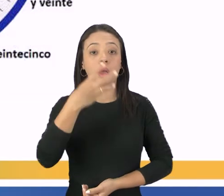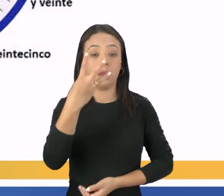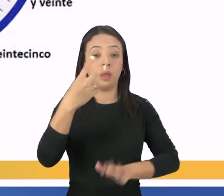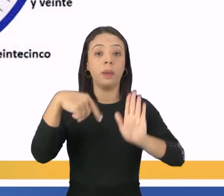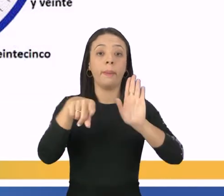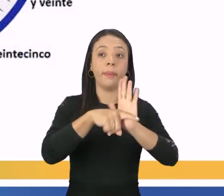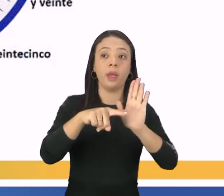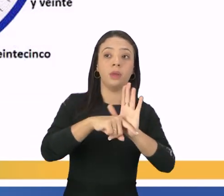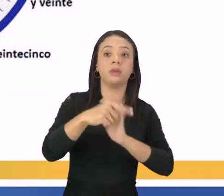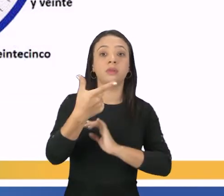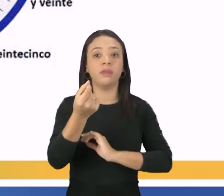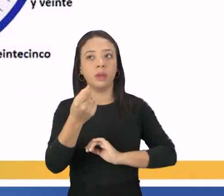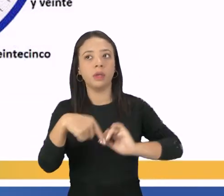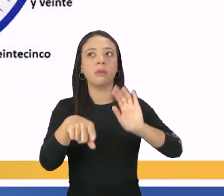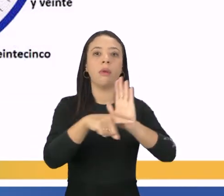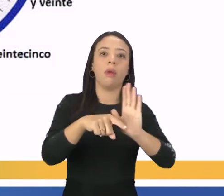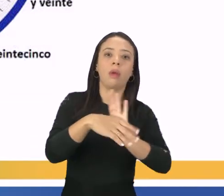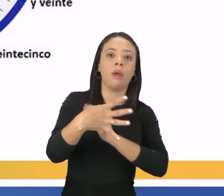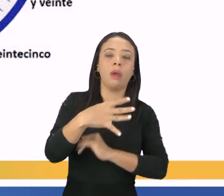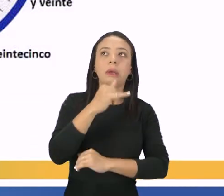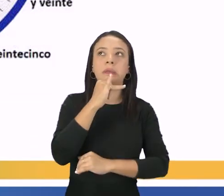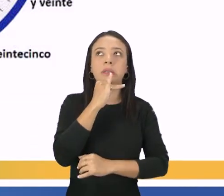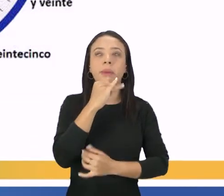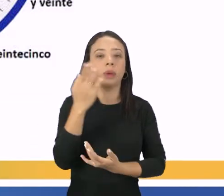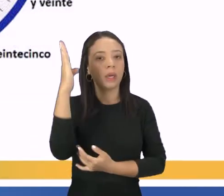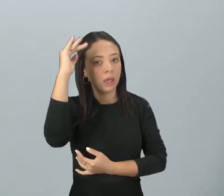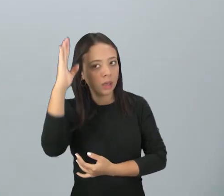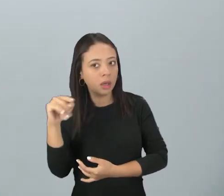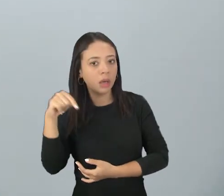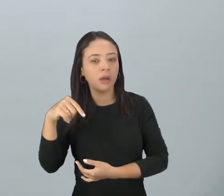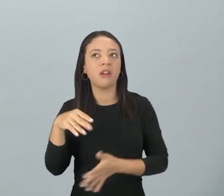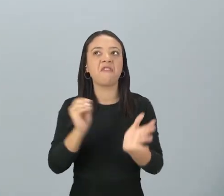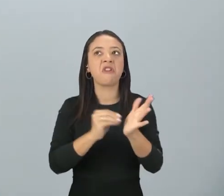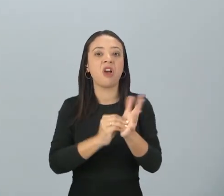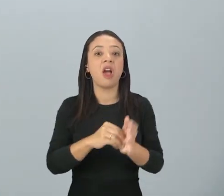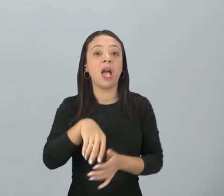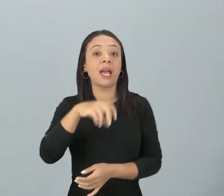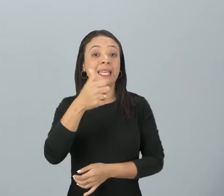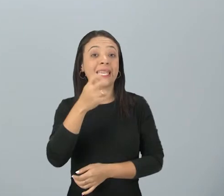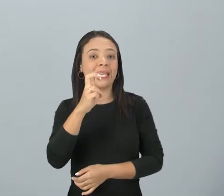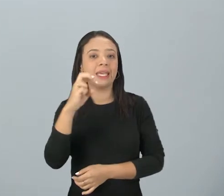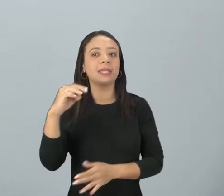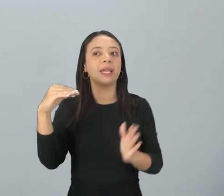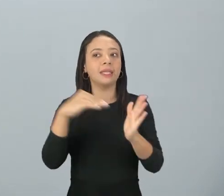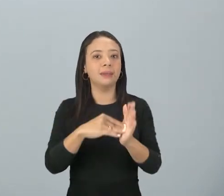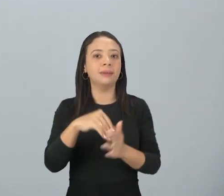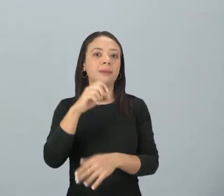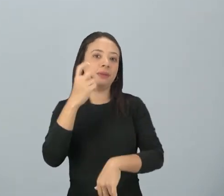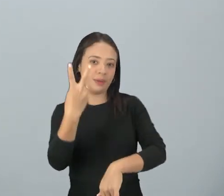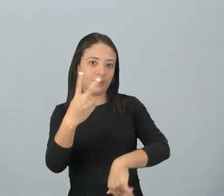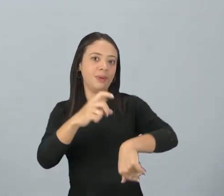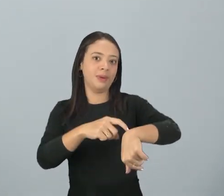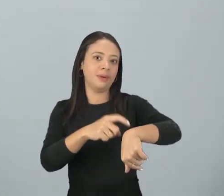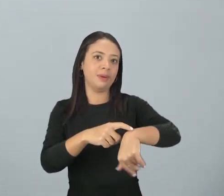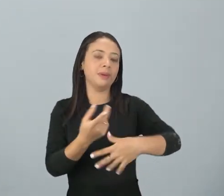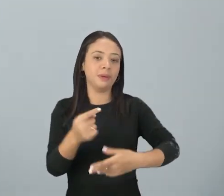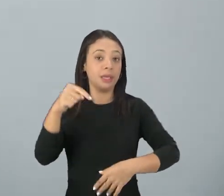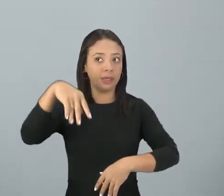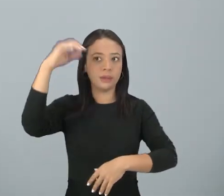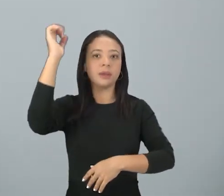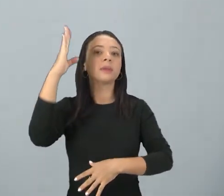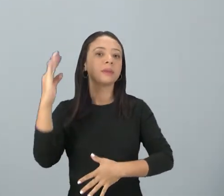tá? É como se eu dissesse assim no Brasil, exemplo, falta 15 para as 2, falta 20 para as 3, né? No Brasil a